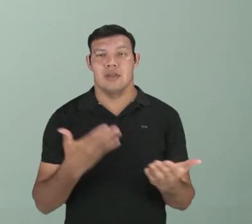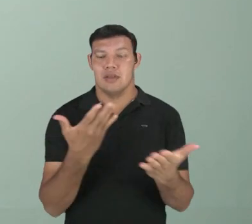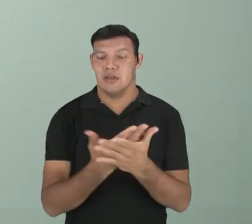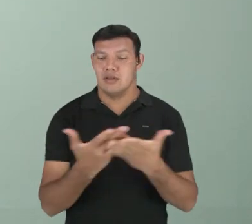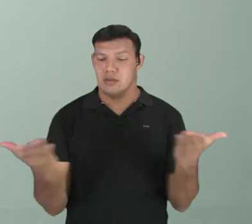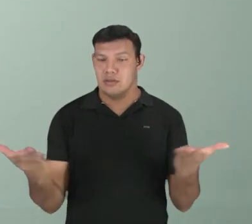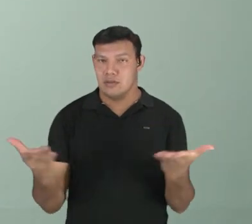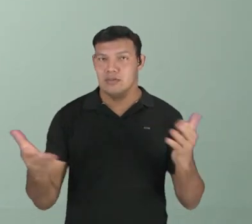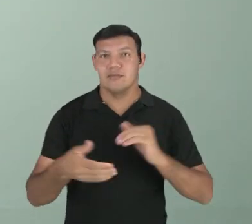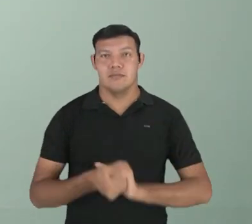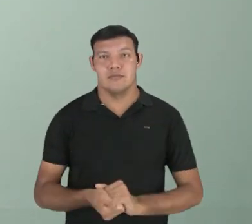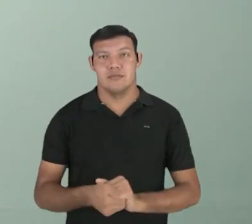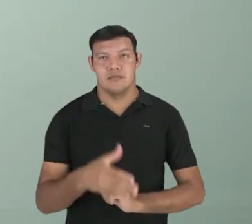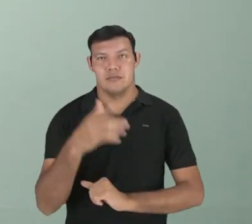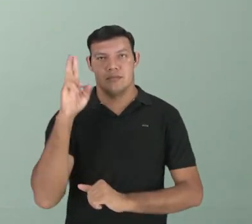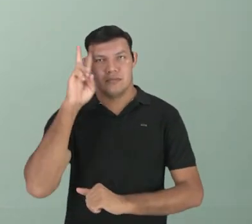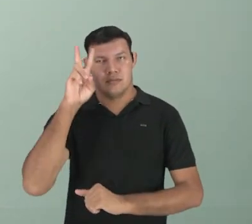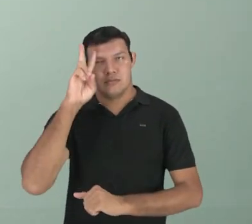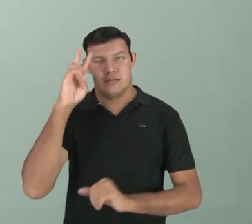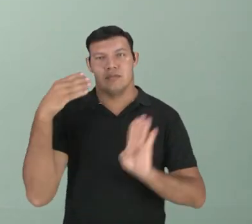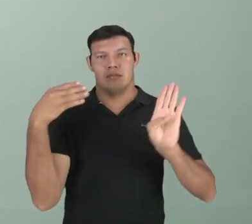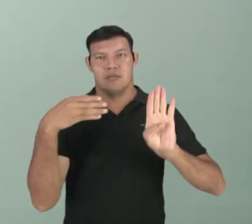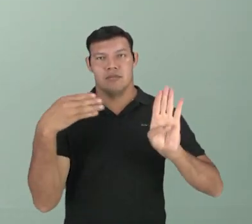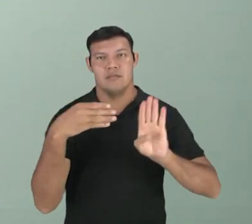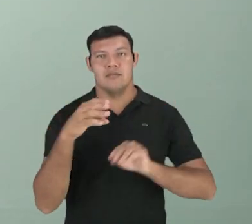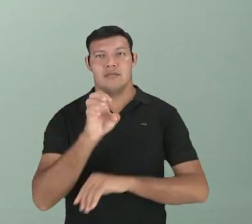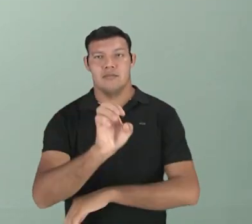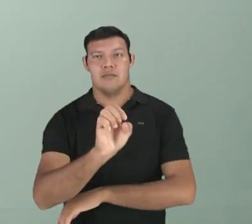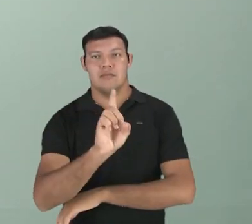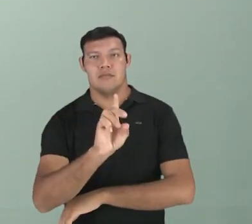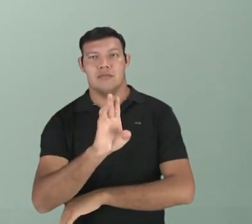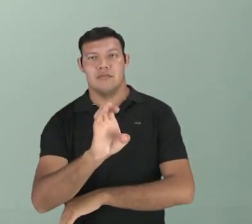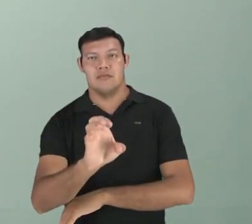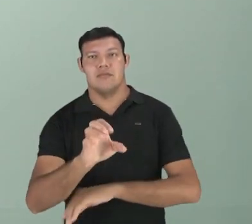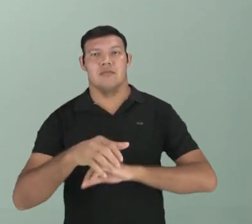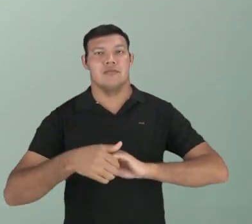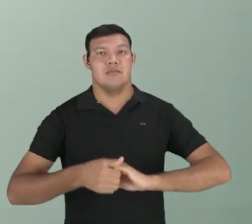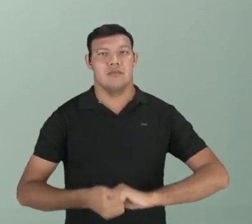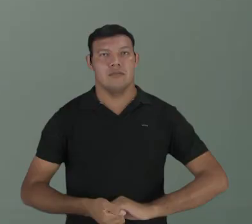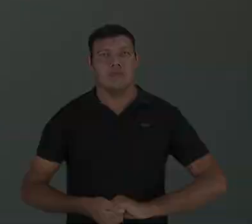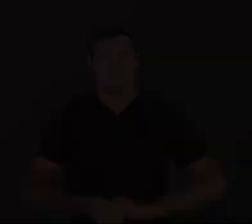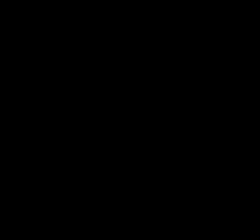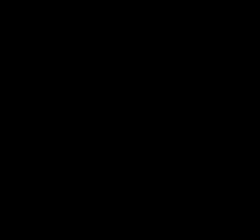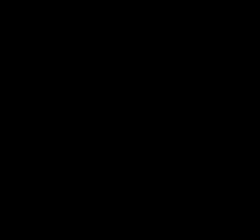Então, essa foi a nossa aula de hoje. Não esqueçam de acessar a plataforma Eduque.